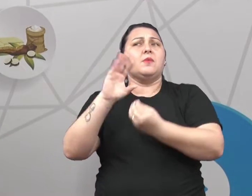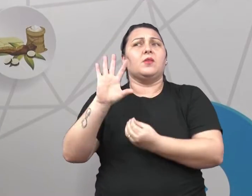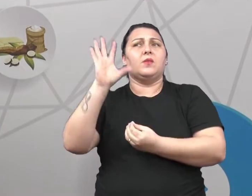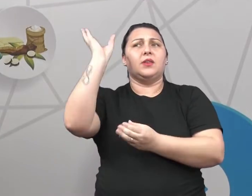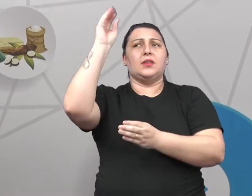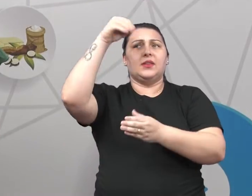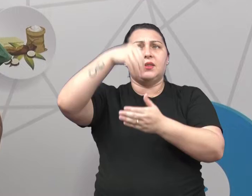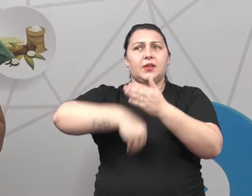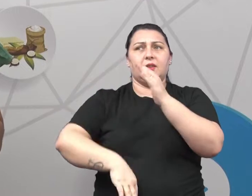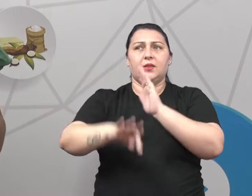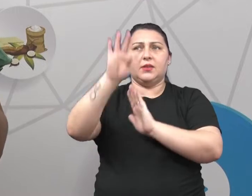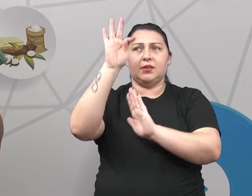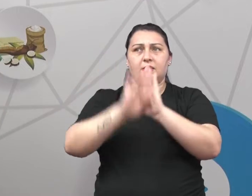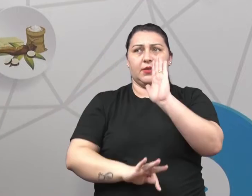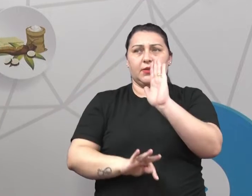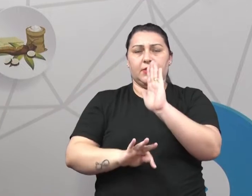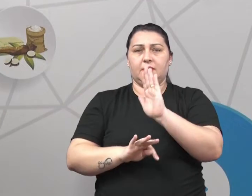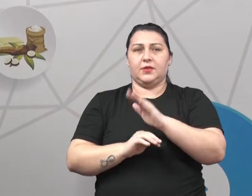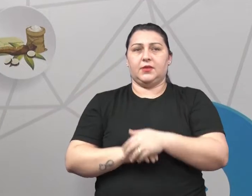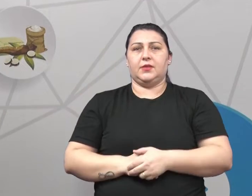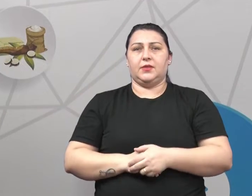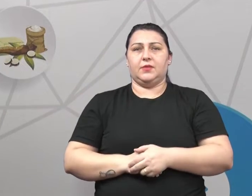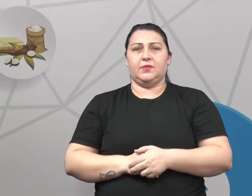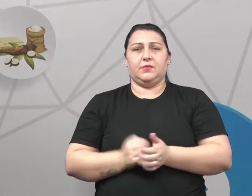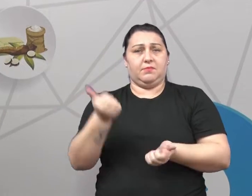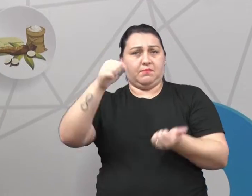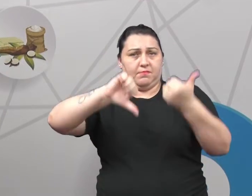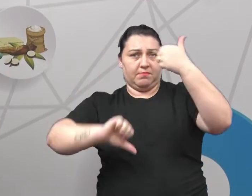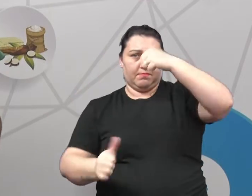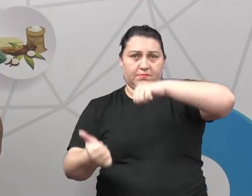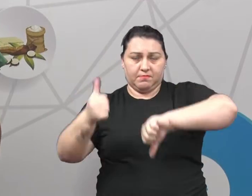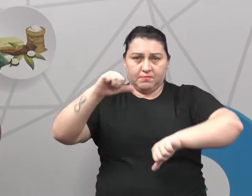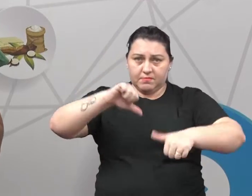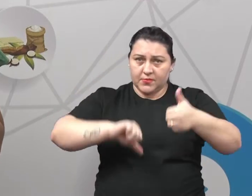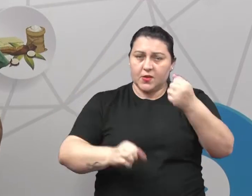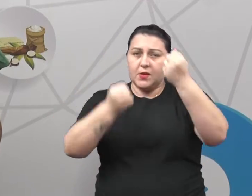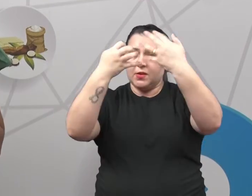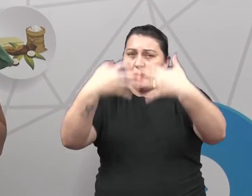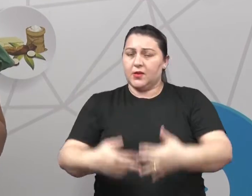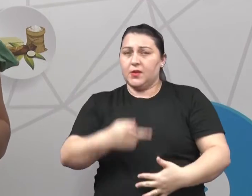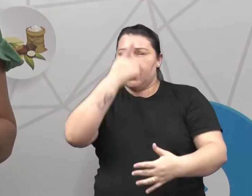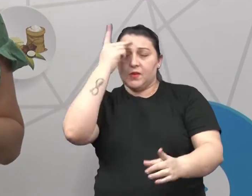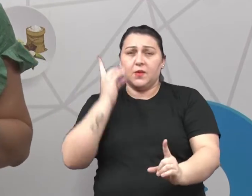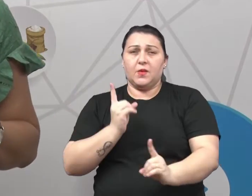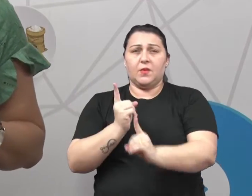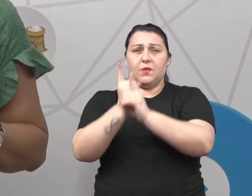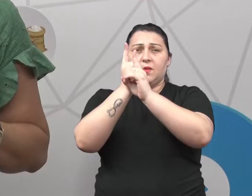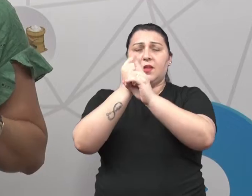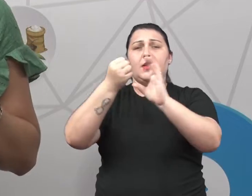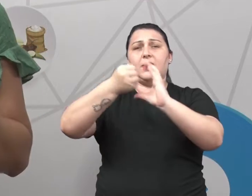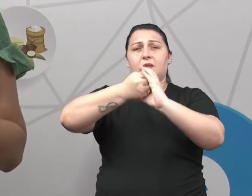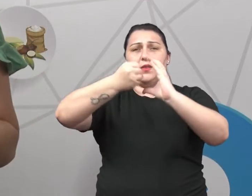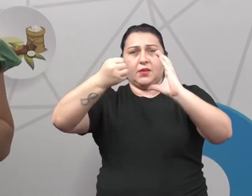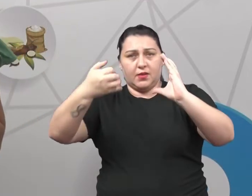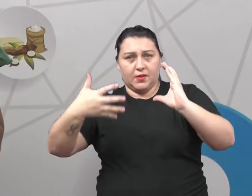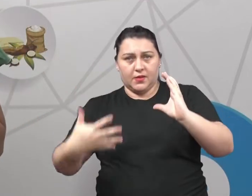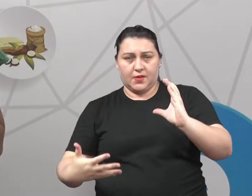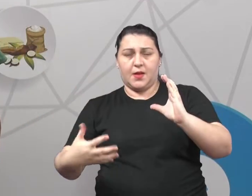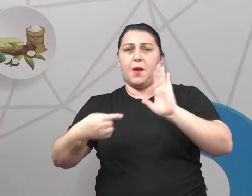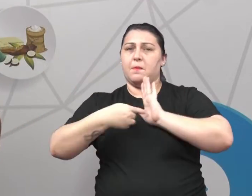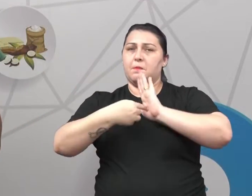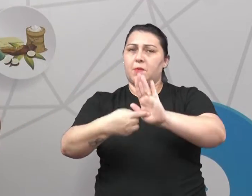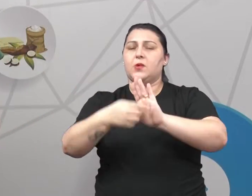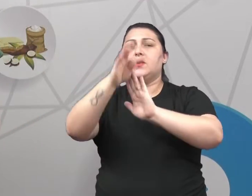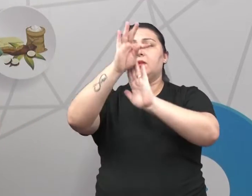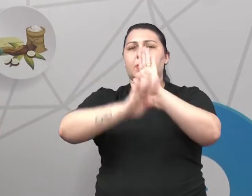dentro de um texto. Vamos fazer a análise de um relato pessoal e vamos encontrar todas essas características expostas aí